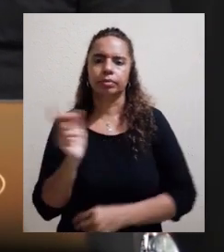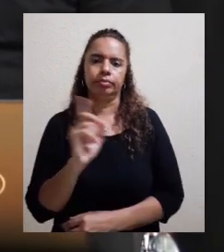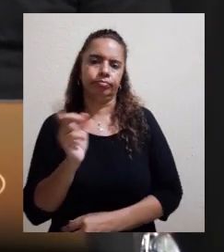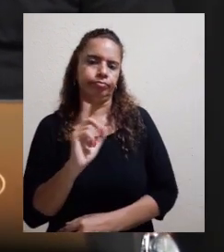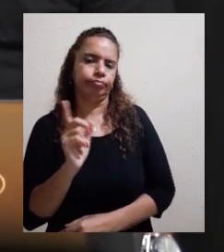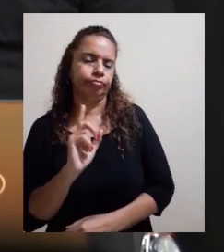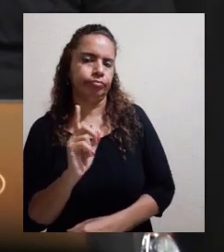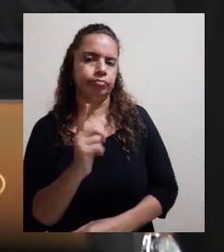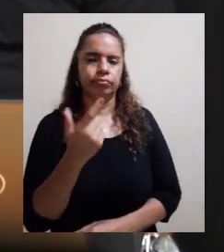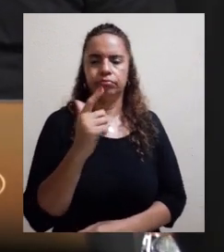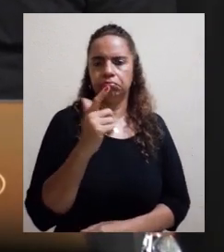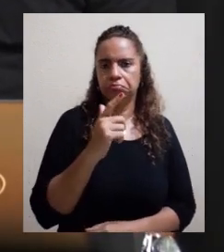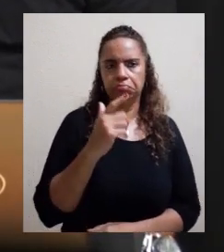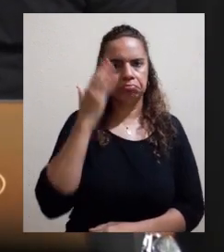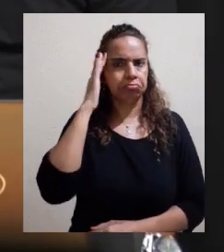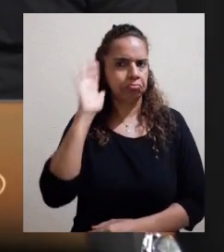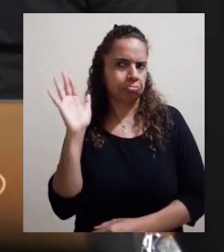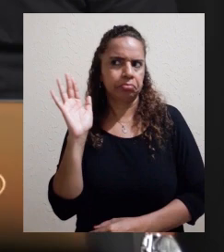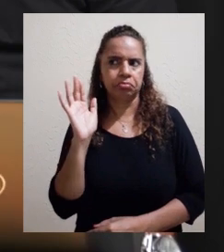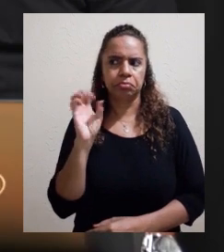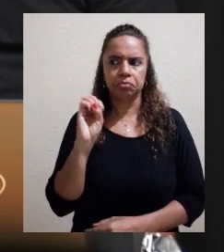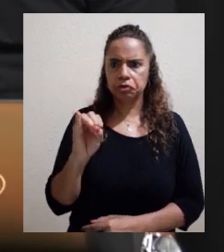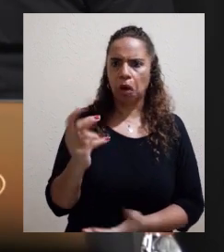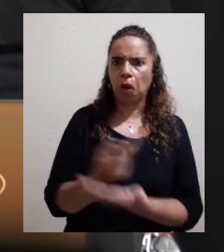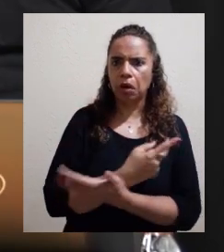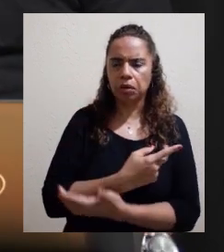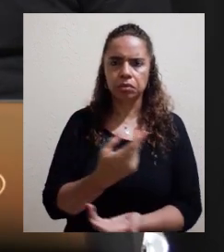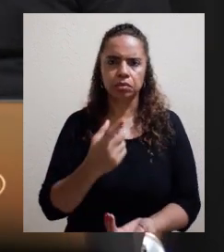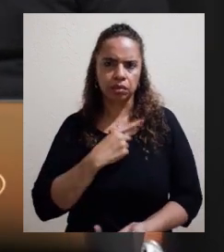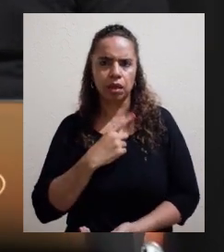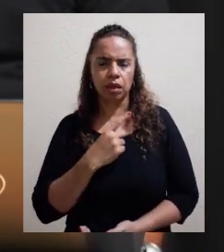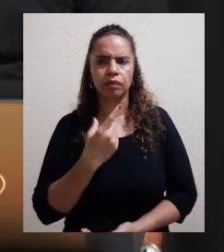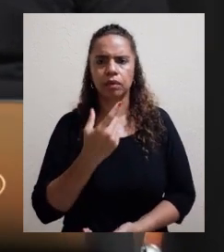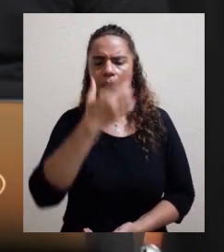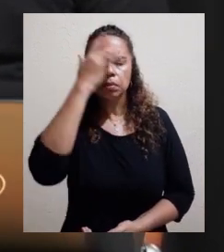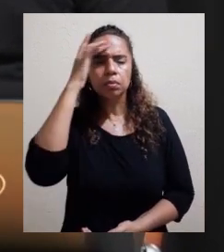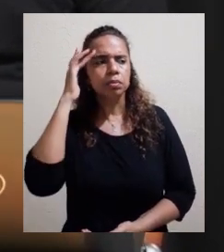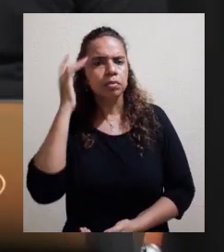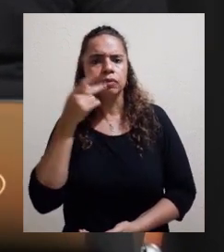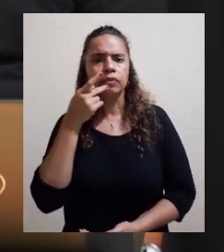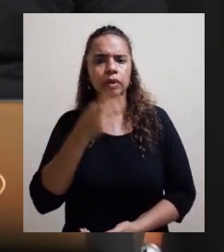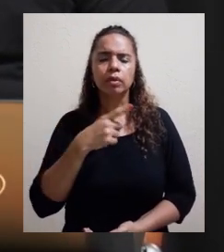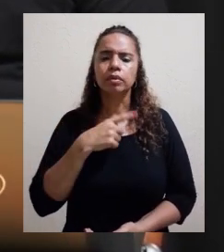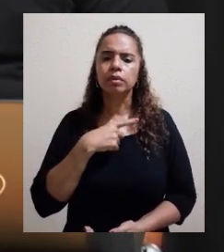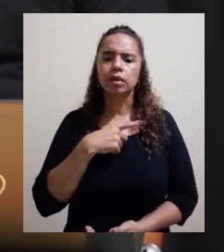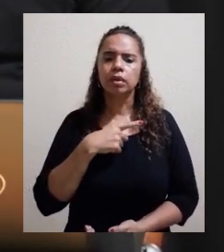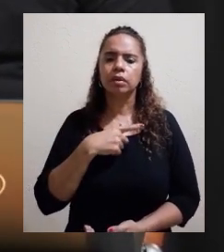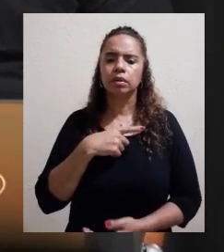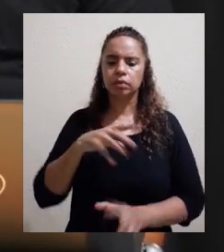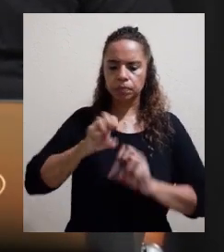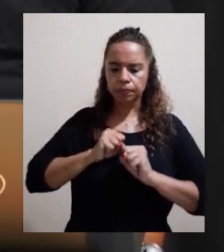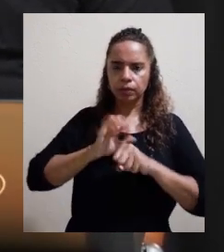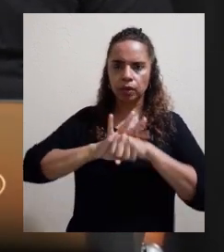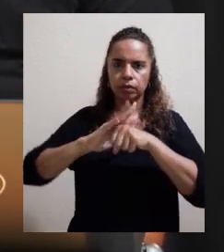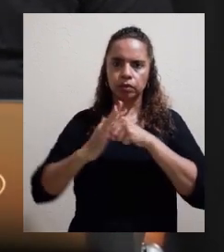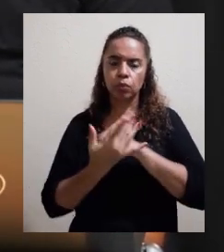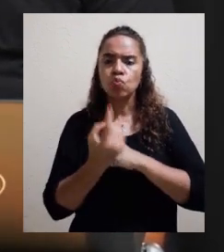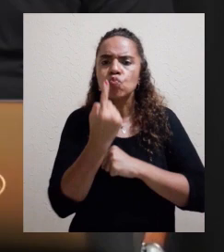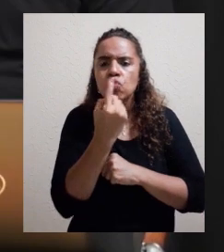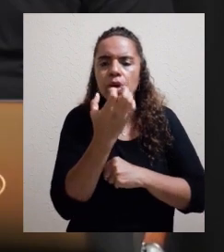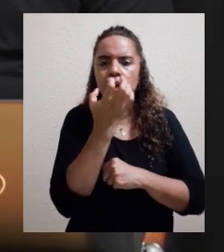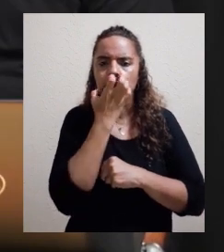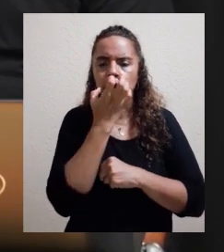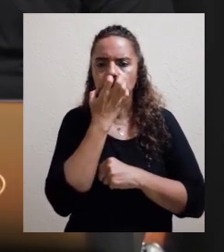São situações muito específicas. E irrelevantes do ponto de vista epidemiológico. Claro. Né? Tem um relato de uma detecção de um coronavírus no cachorro,